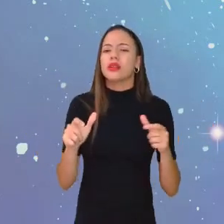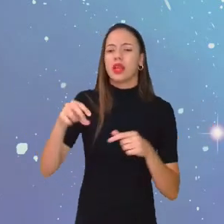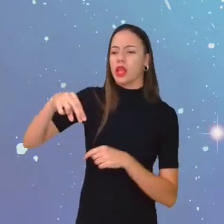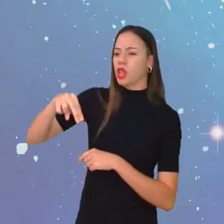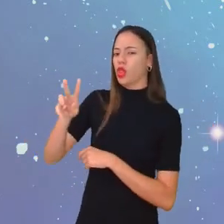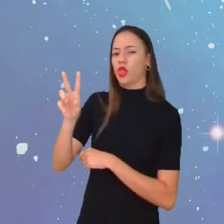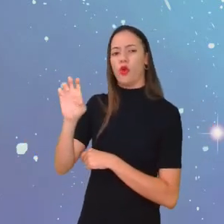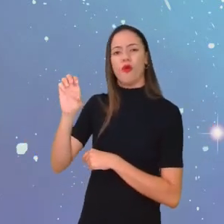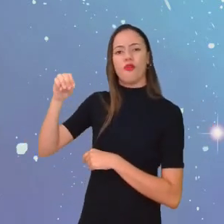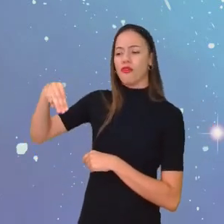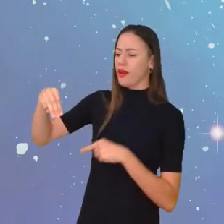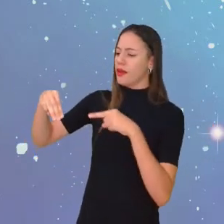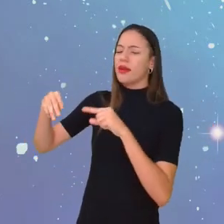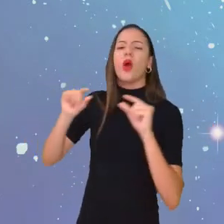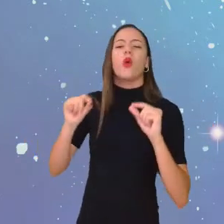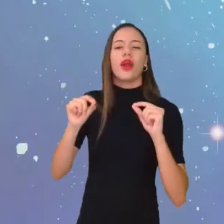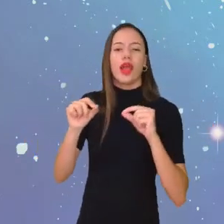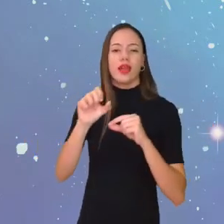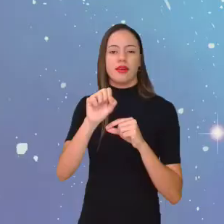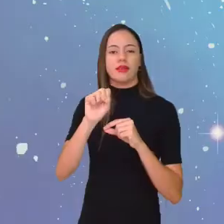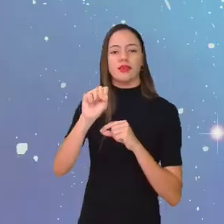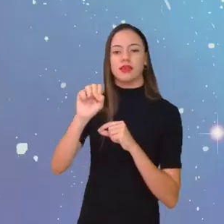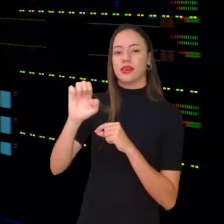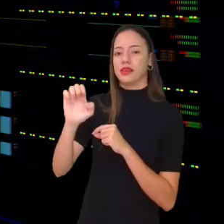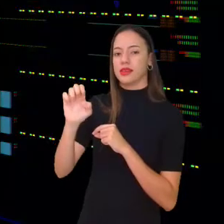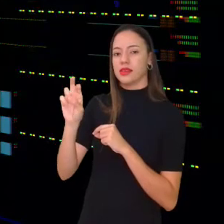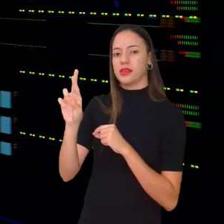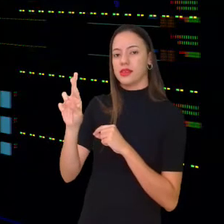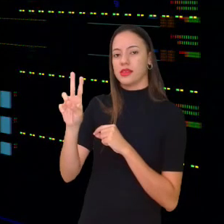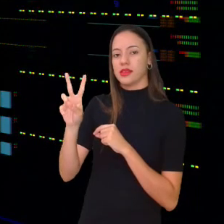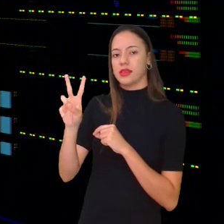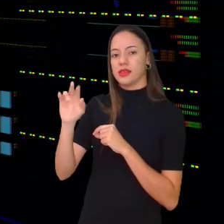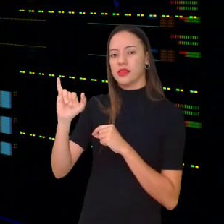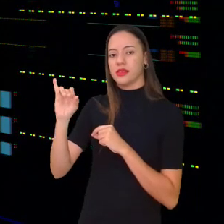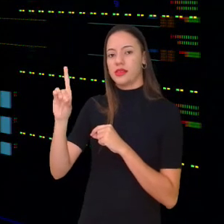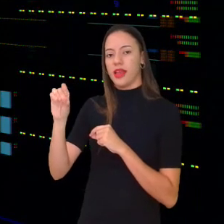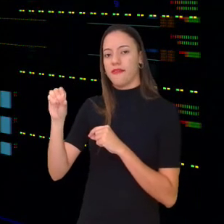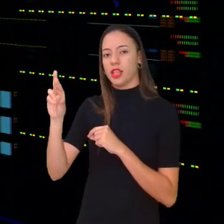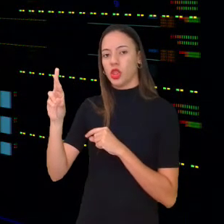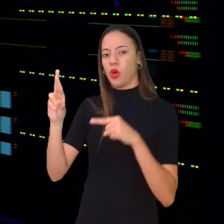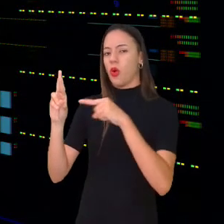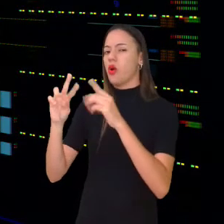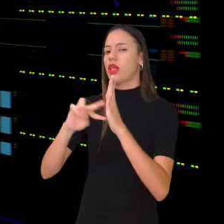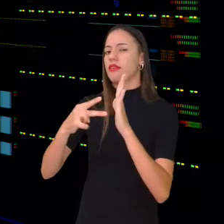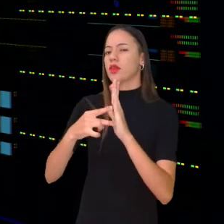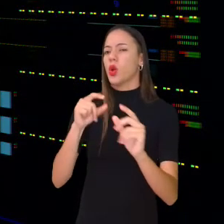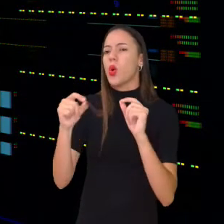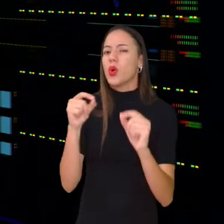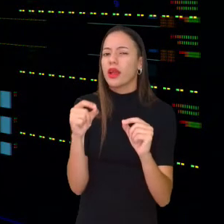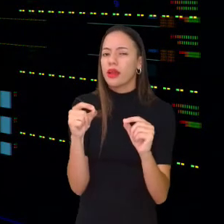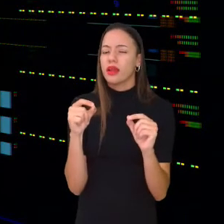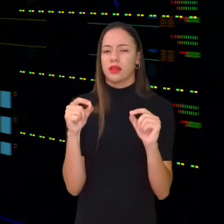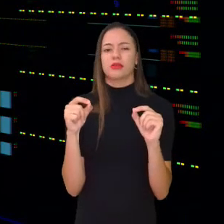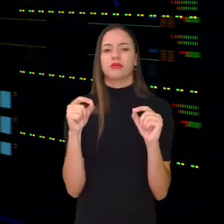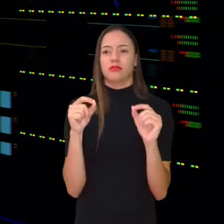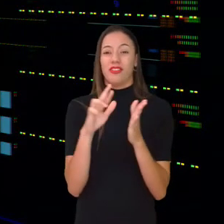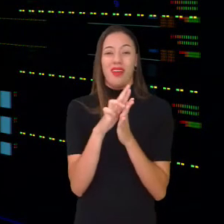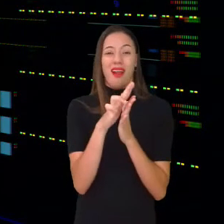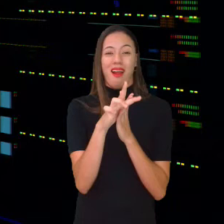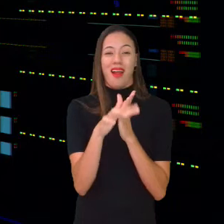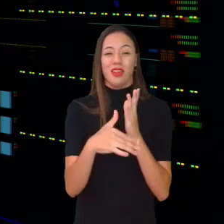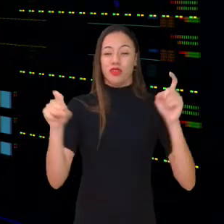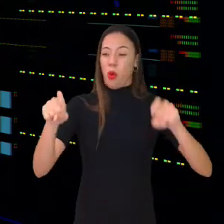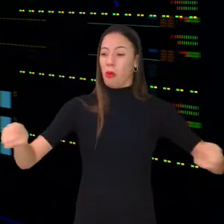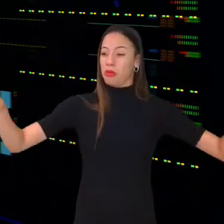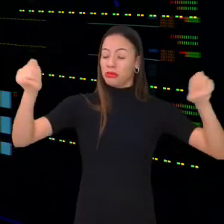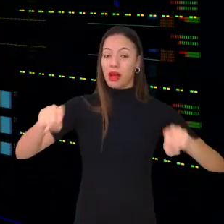são essas? São os servidores, né? Servidores são, na verdade, grandes conglomerados assim de